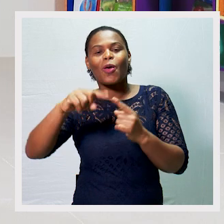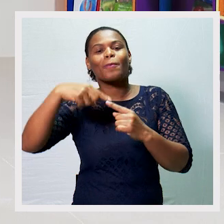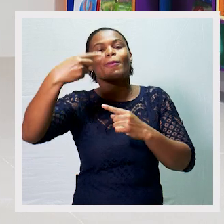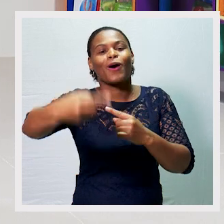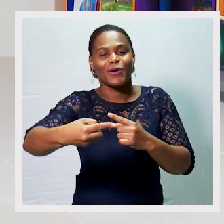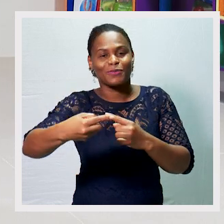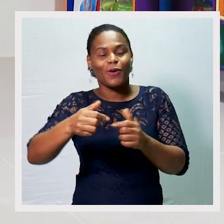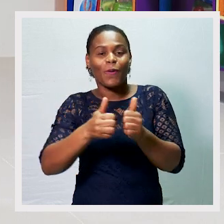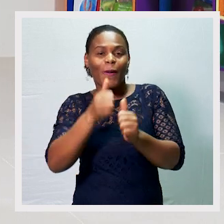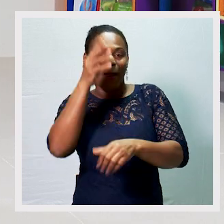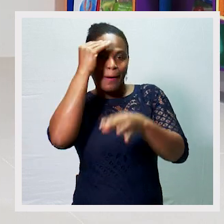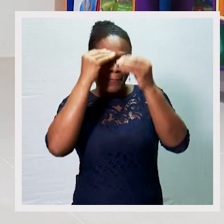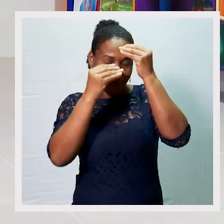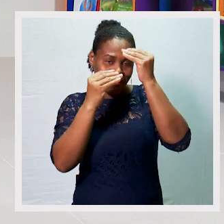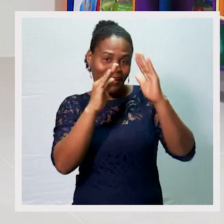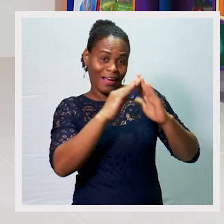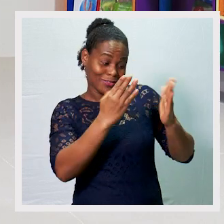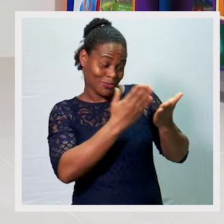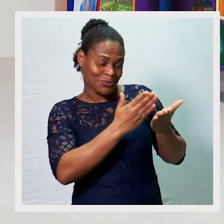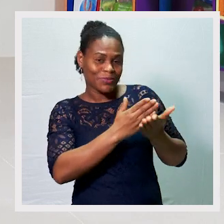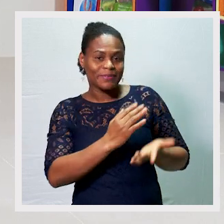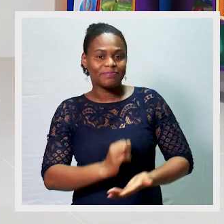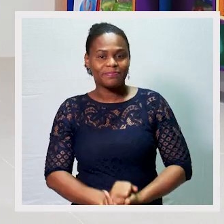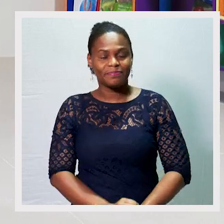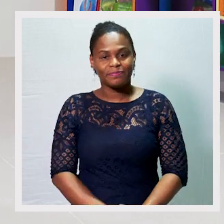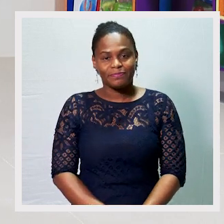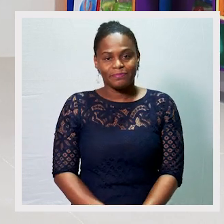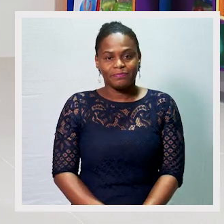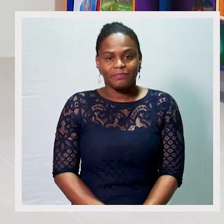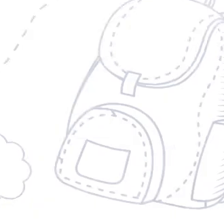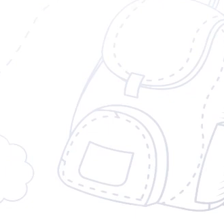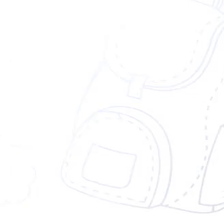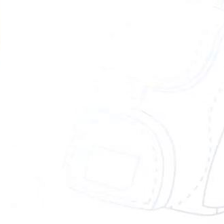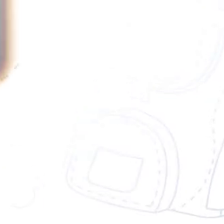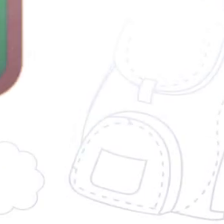Voltamos-nos na próxima aula com o Aprender e Estudar em Casa.